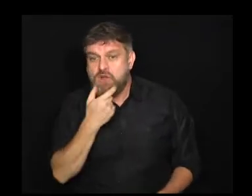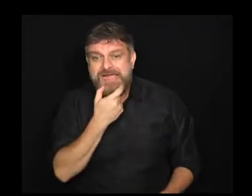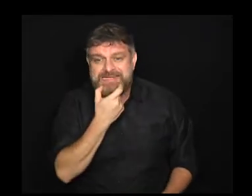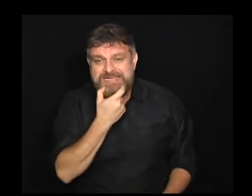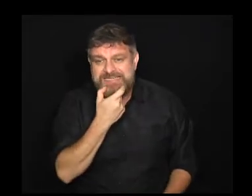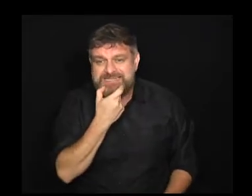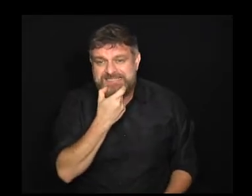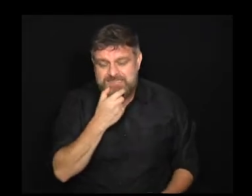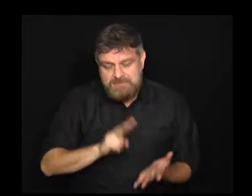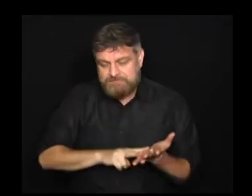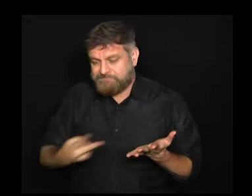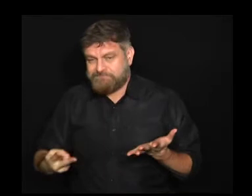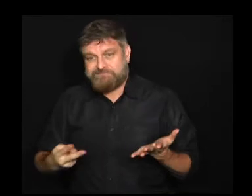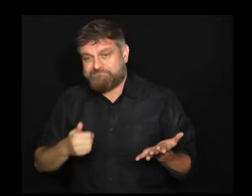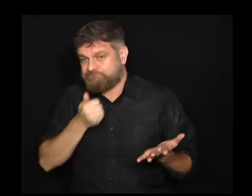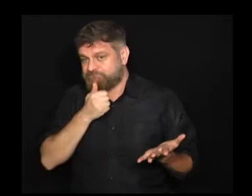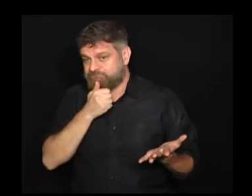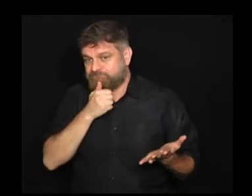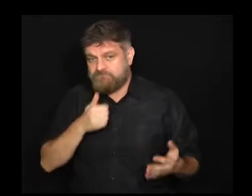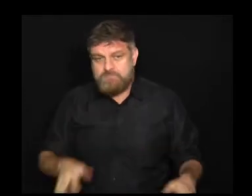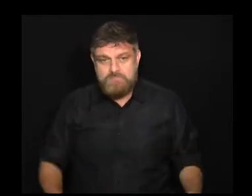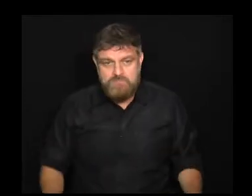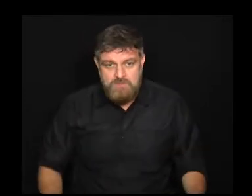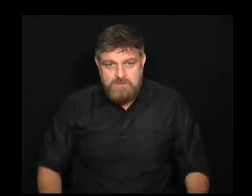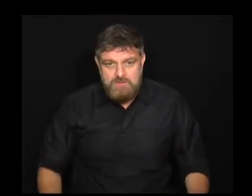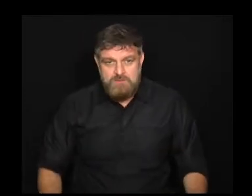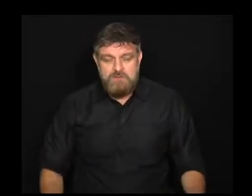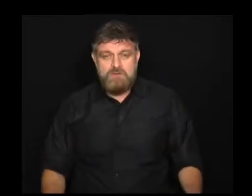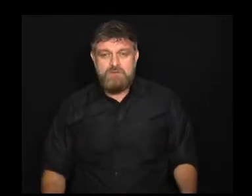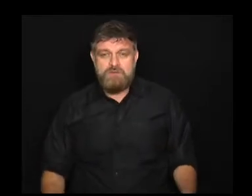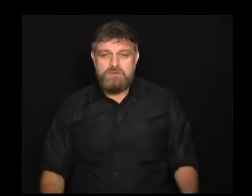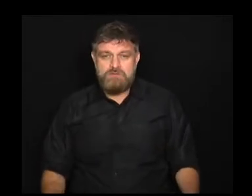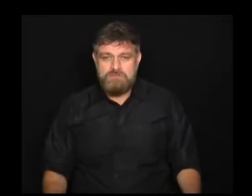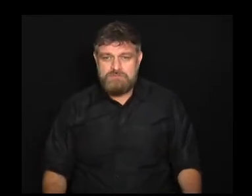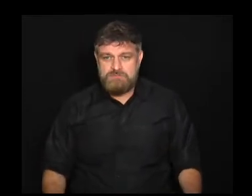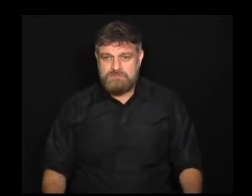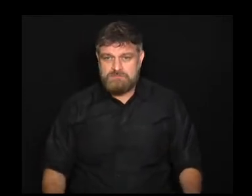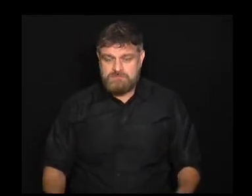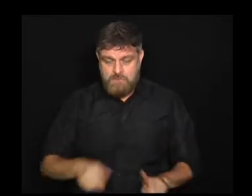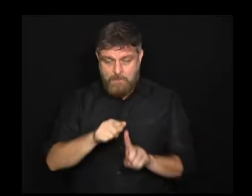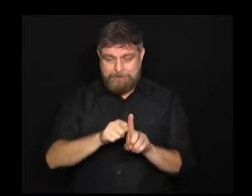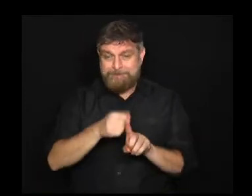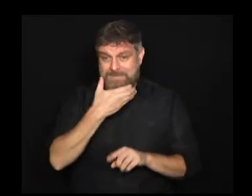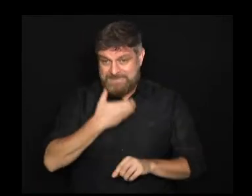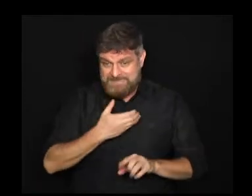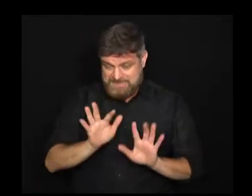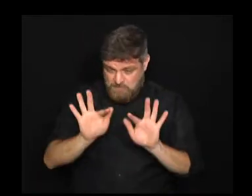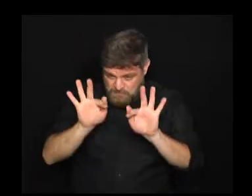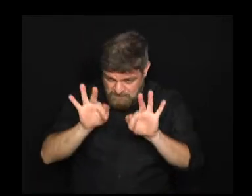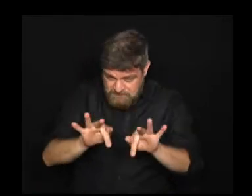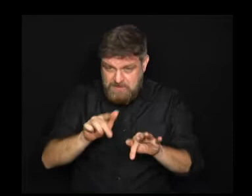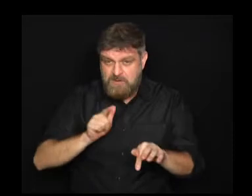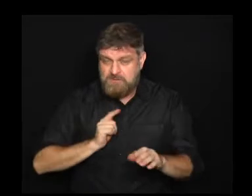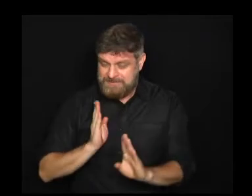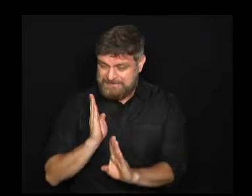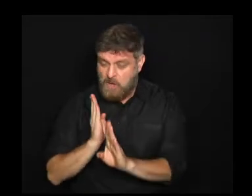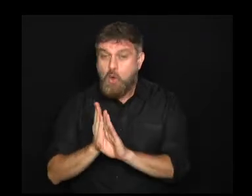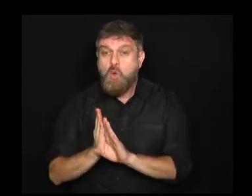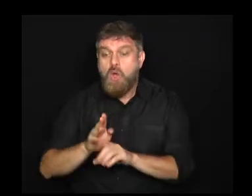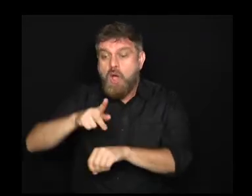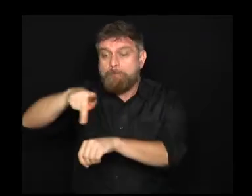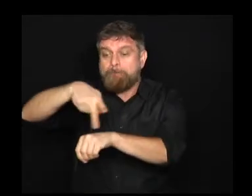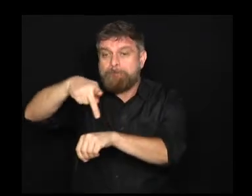por estar em inglês ainda. O fato é que, no final de dezembro, foi identificado na China